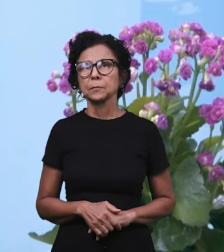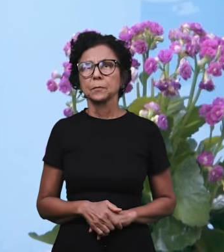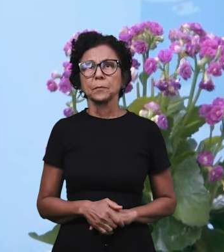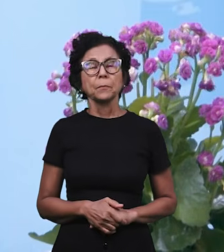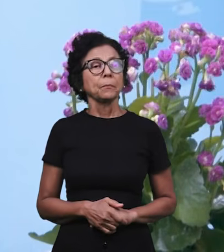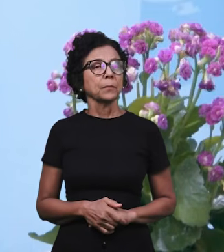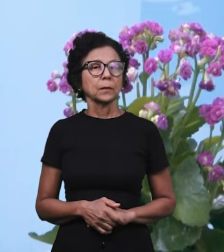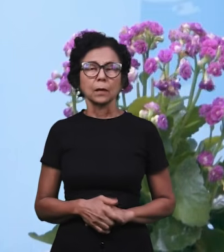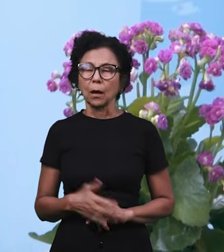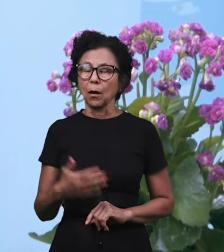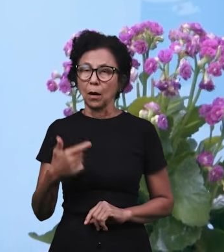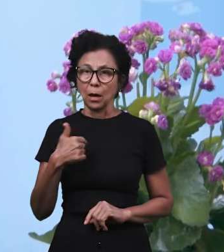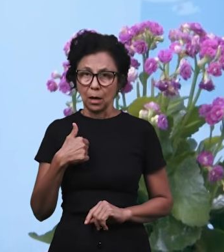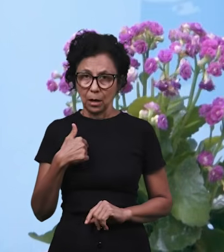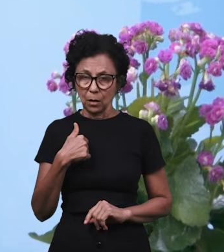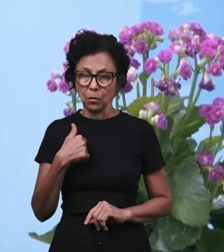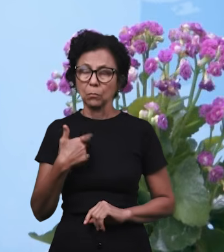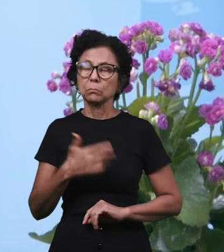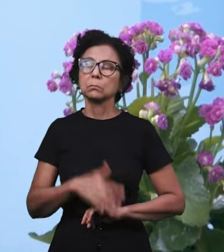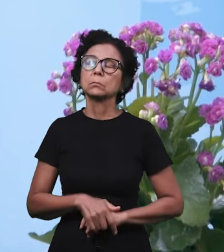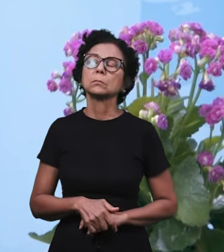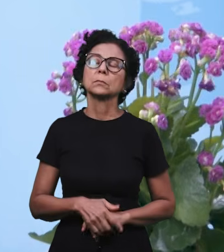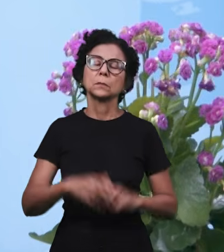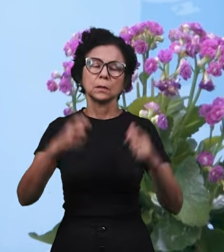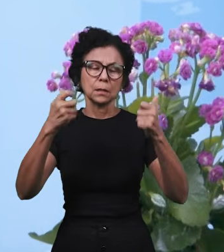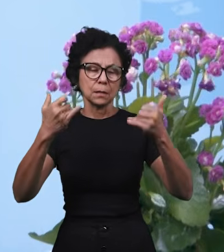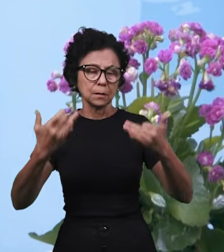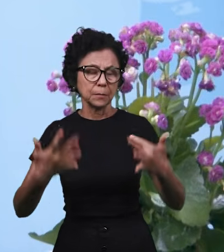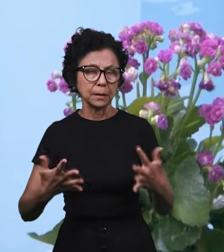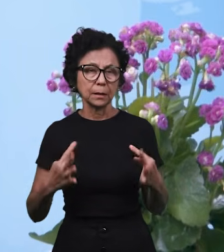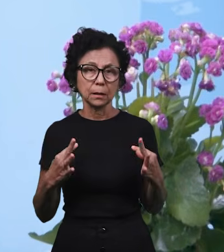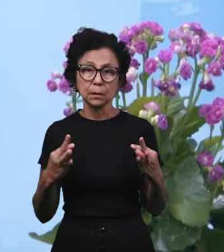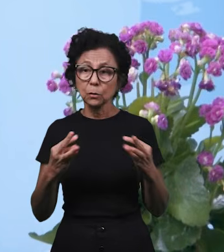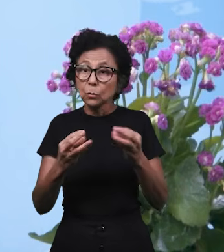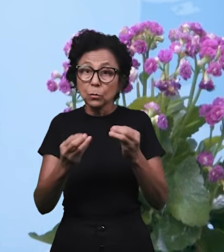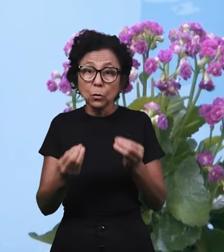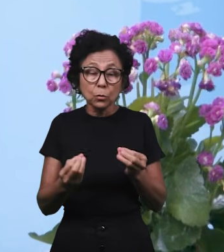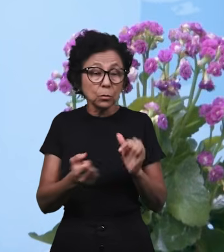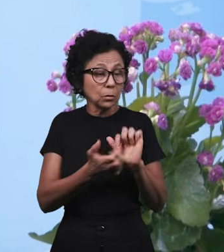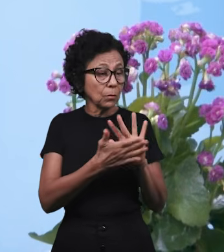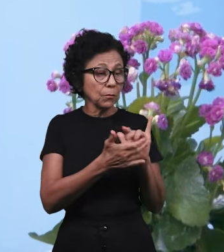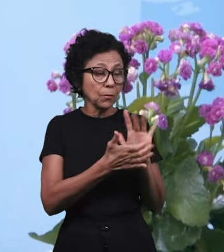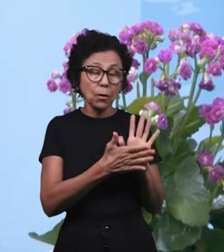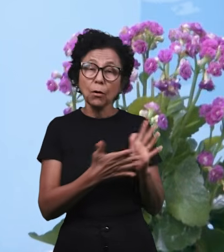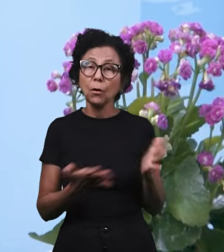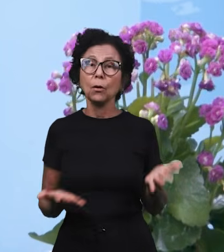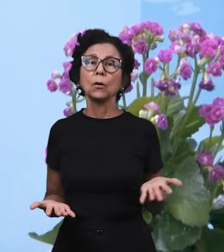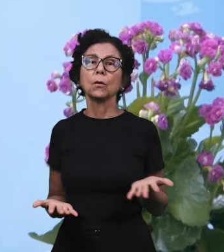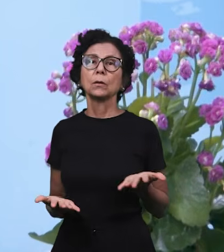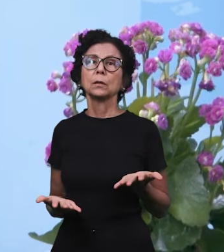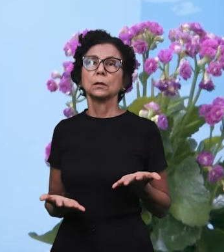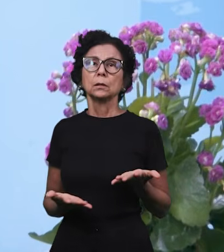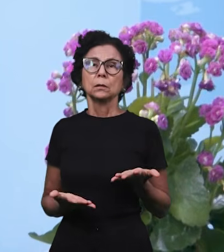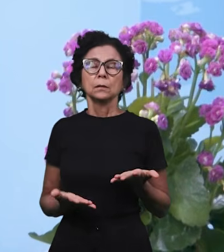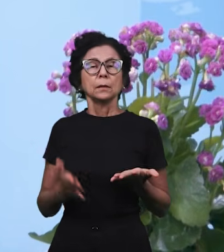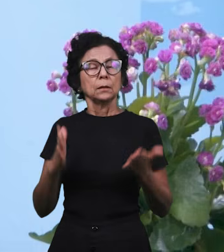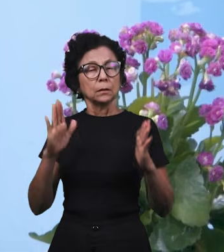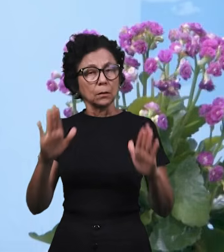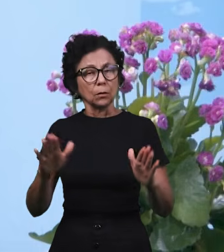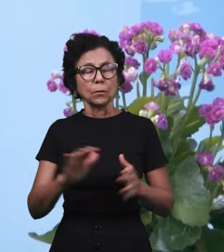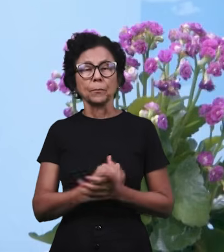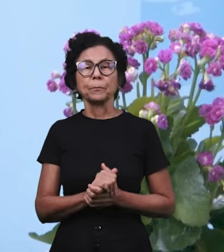Então, eu já ia colocar o significado, o que significa isso daqui. Então, eu já ia colocar,